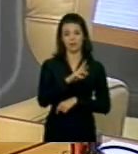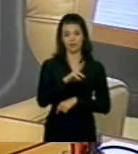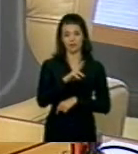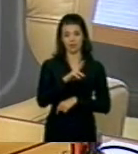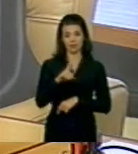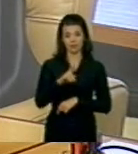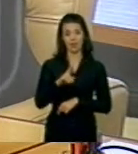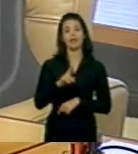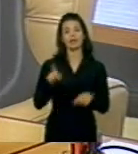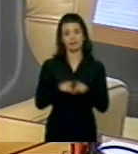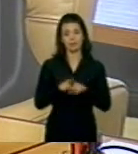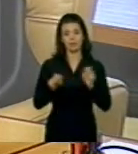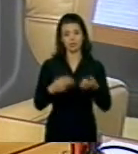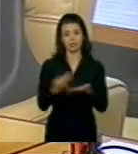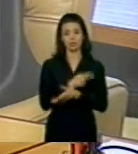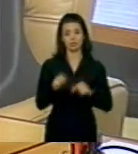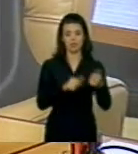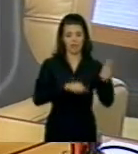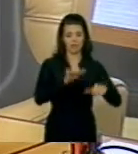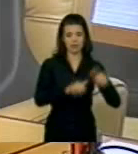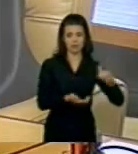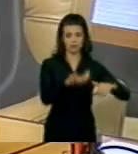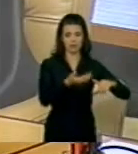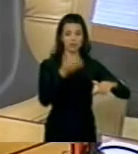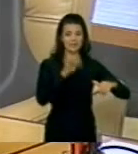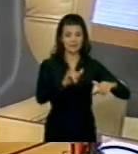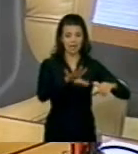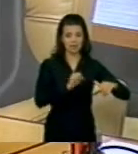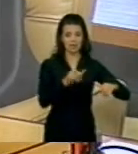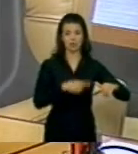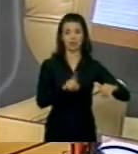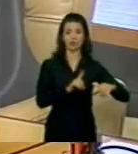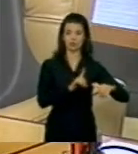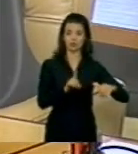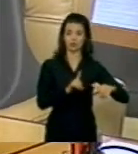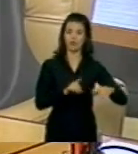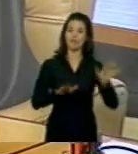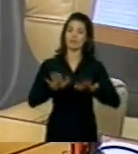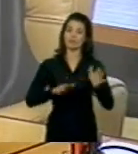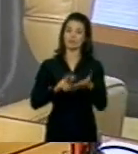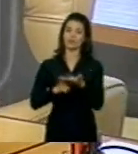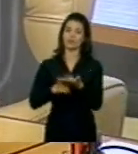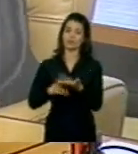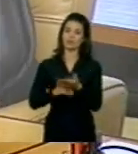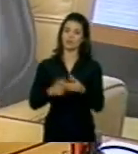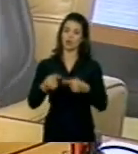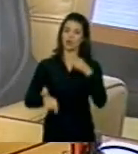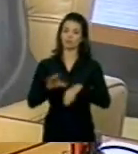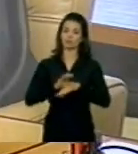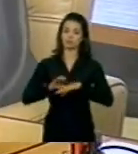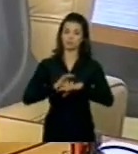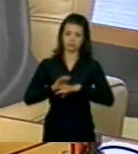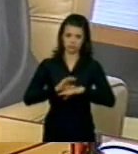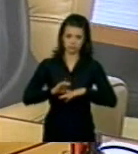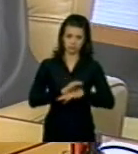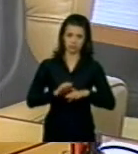mesma sorte, importa, em meu ver, em ampliação interpretativa incompatível com a Constituição e,